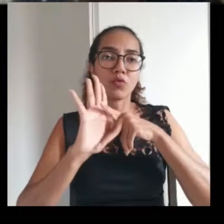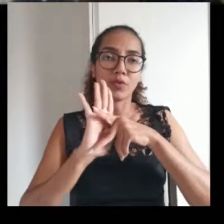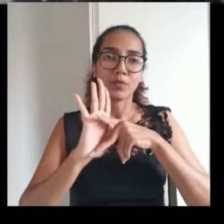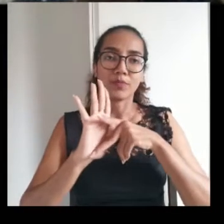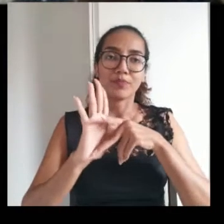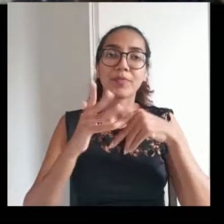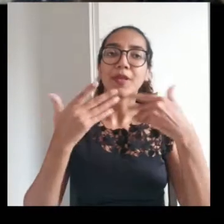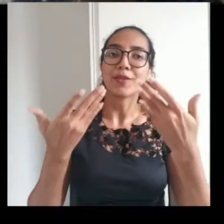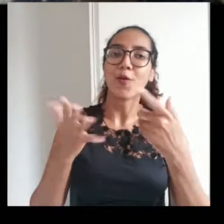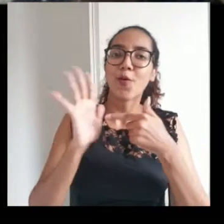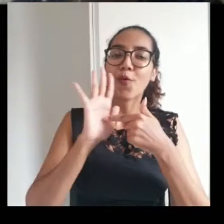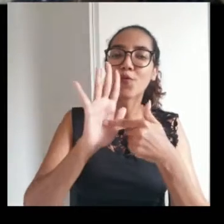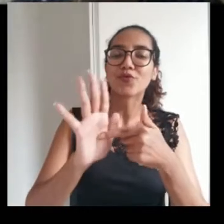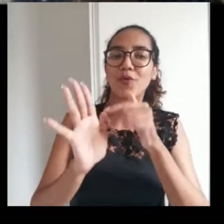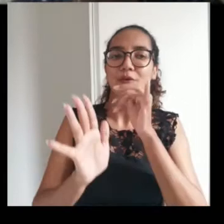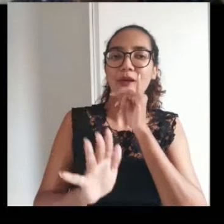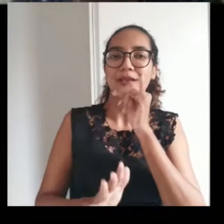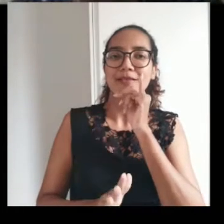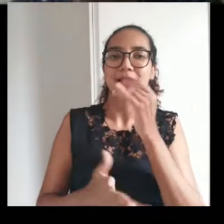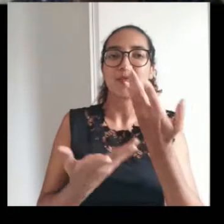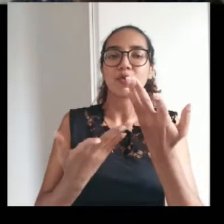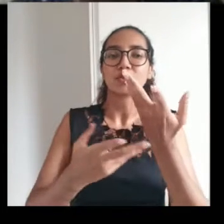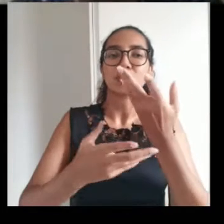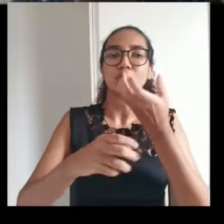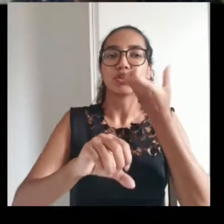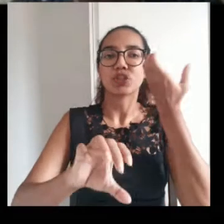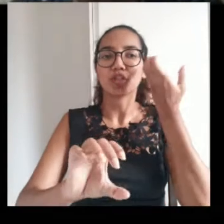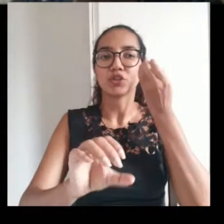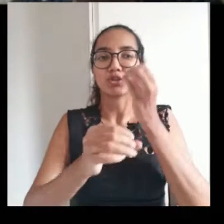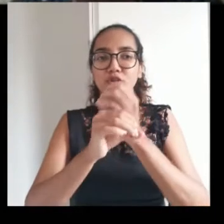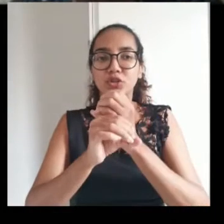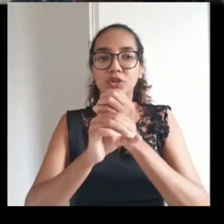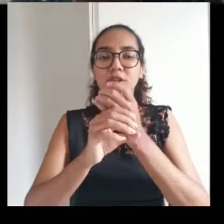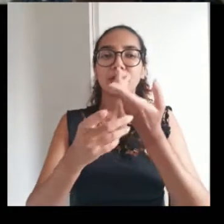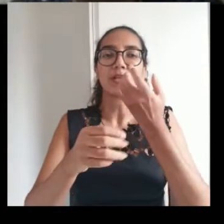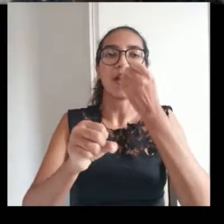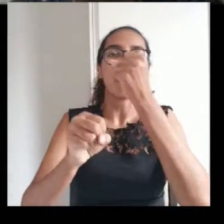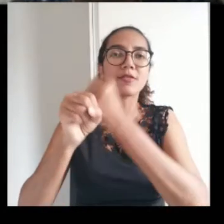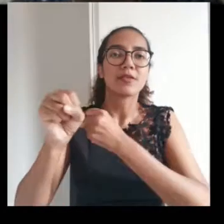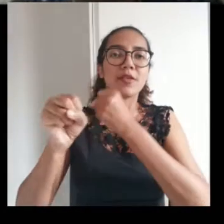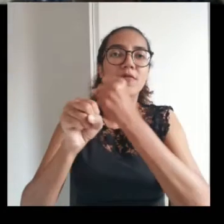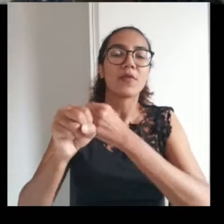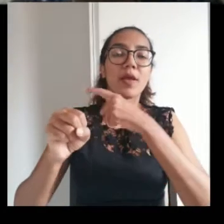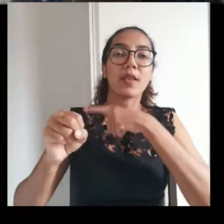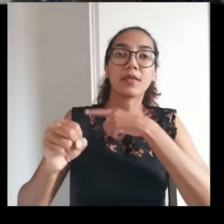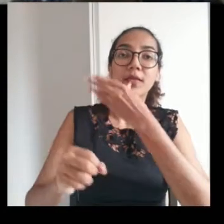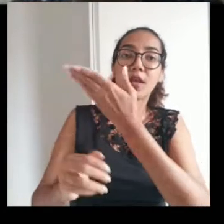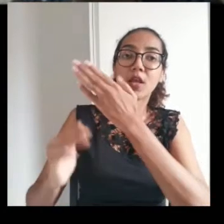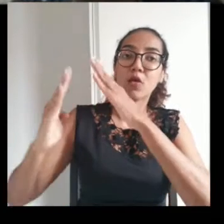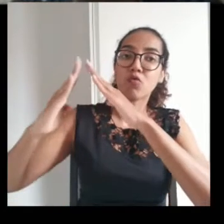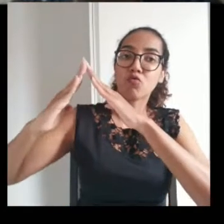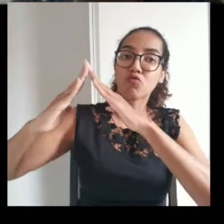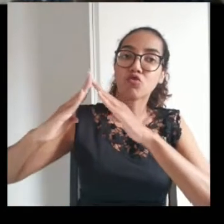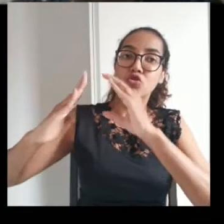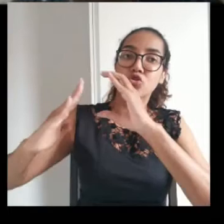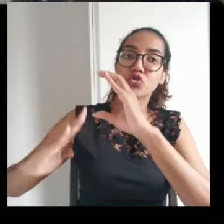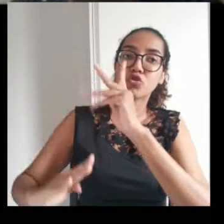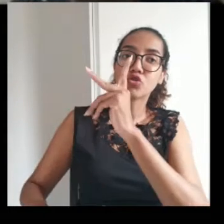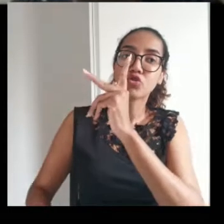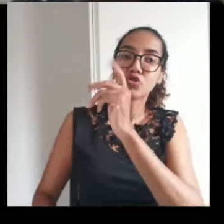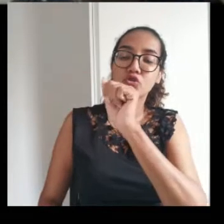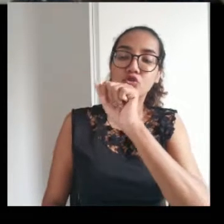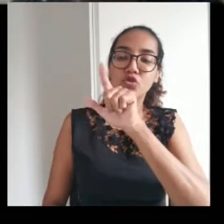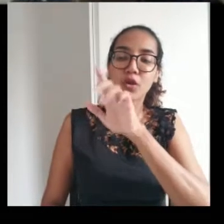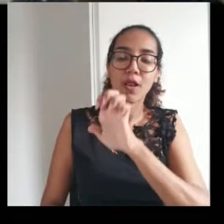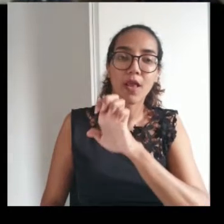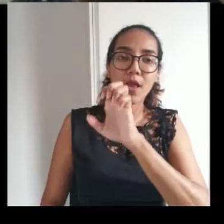tem o estilo chalé suíço. Ele tem um conjunto de constraints, ou seja, de restrições. A exemplo disso,